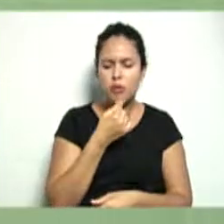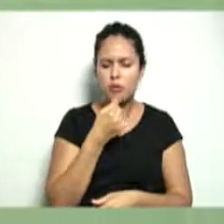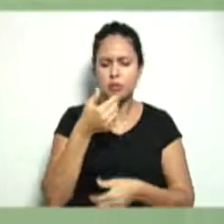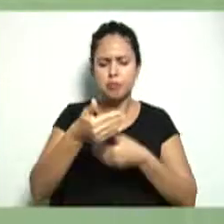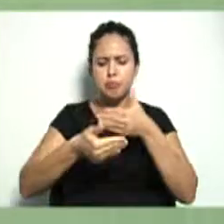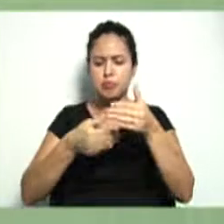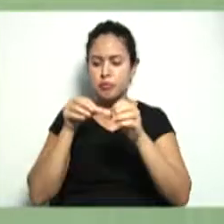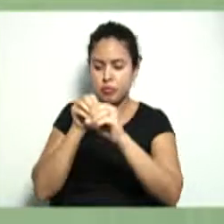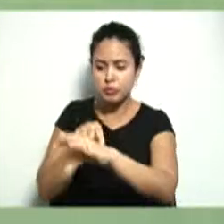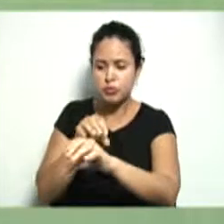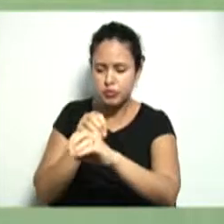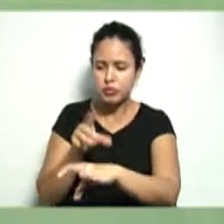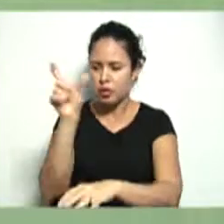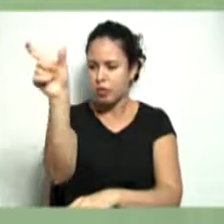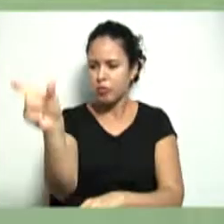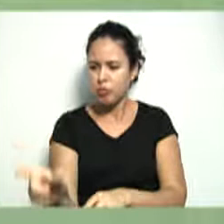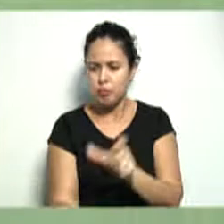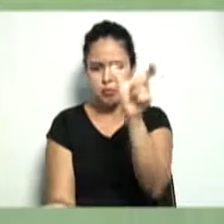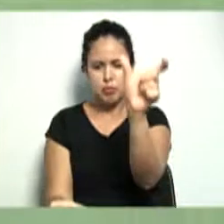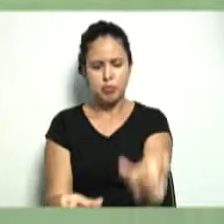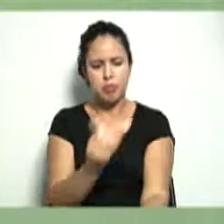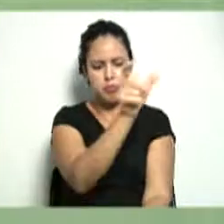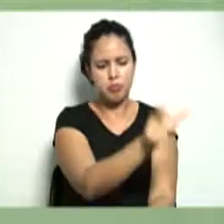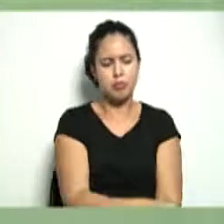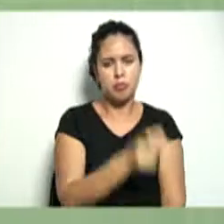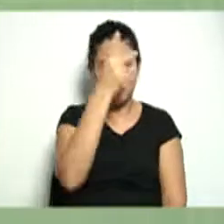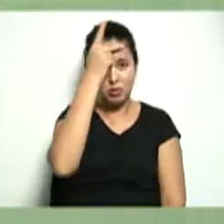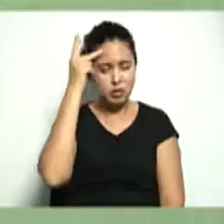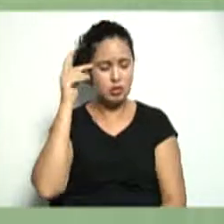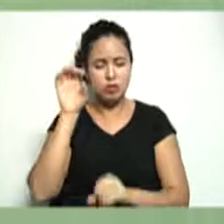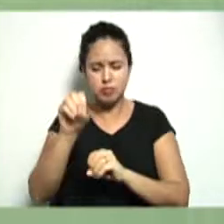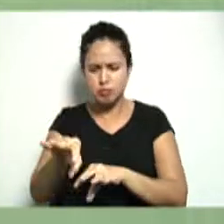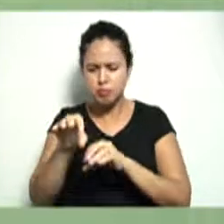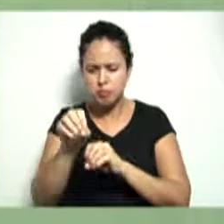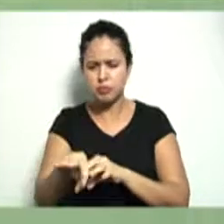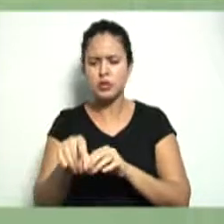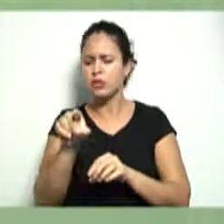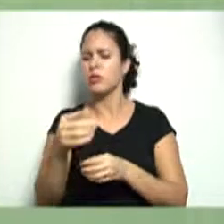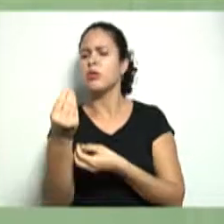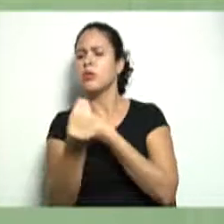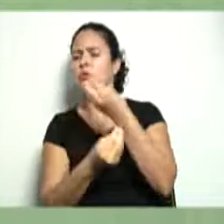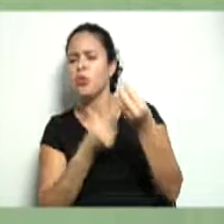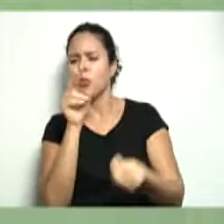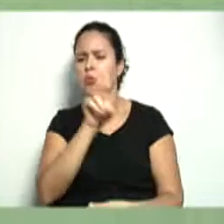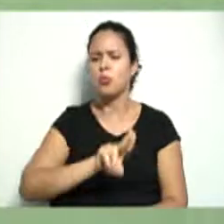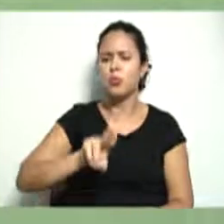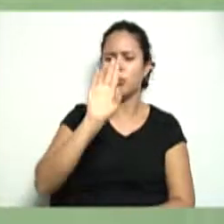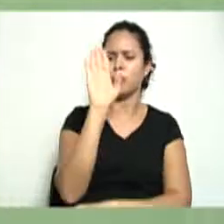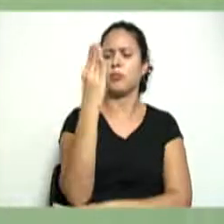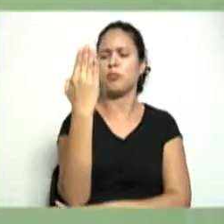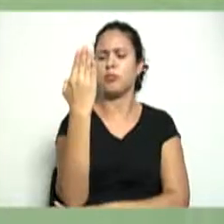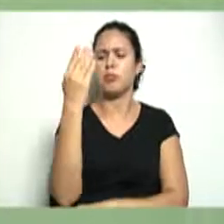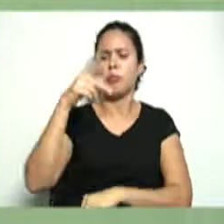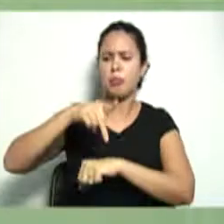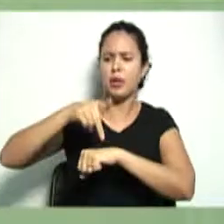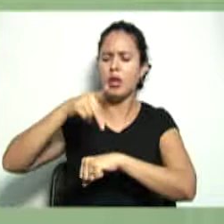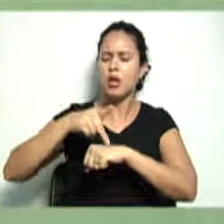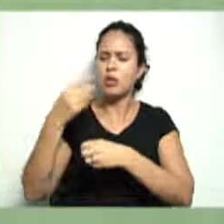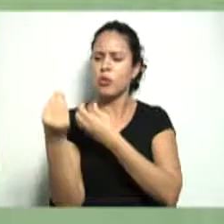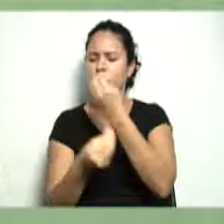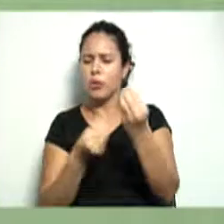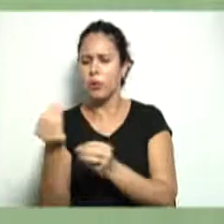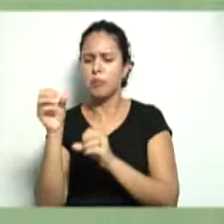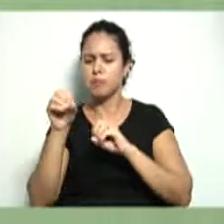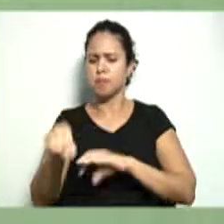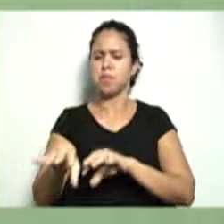o mesmo. Já houve o quê? A necessidade de ensinar aos outros a